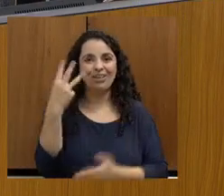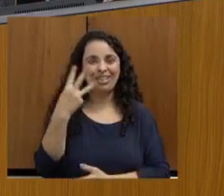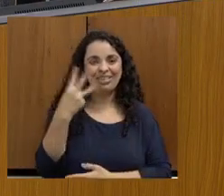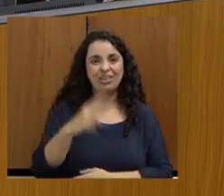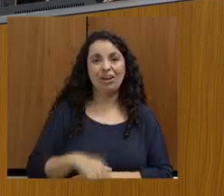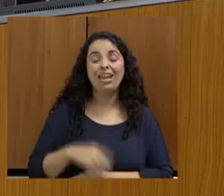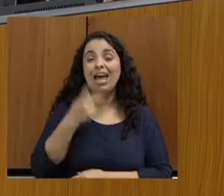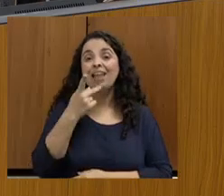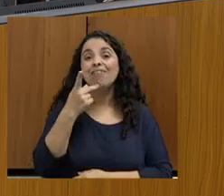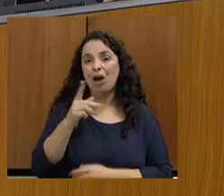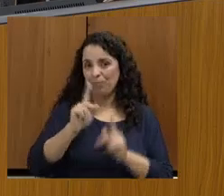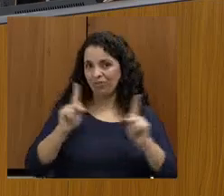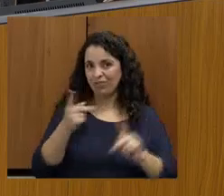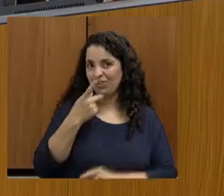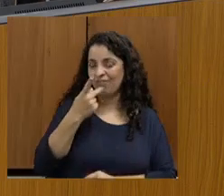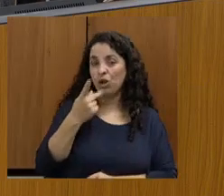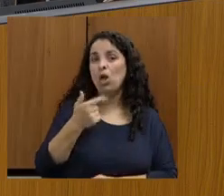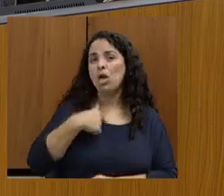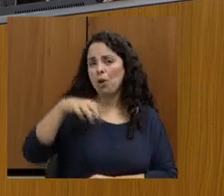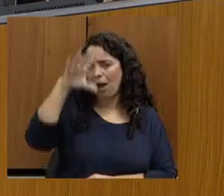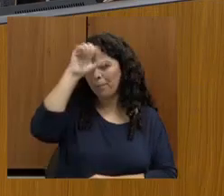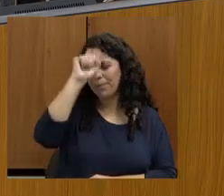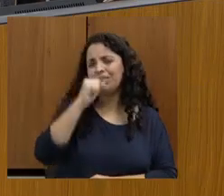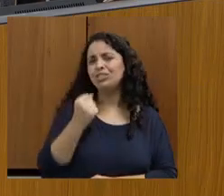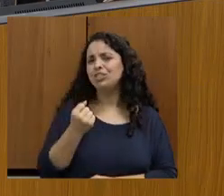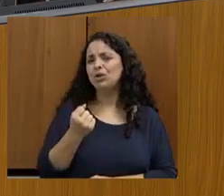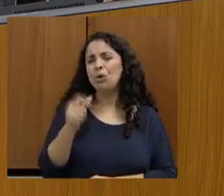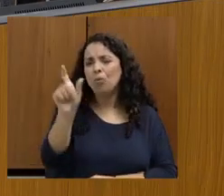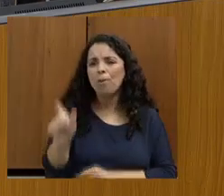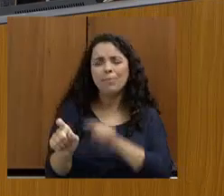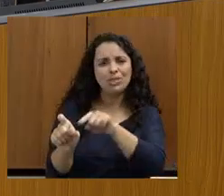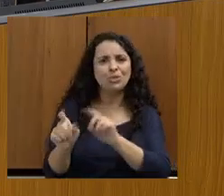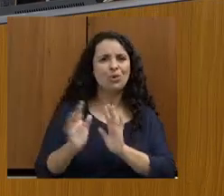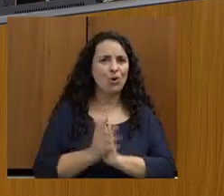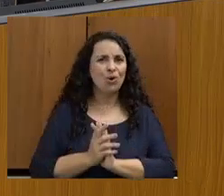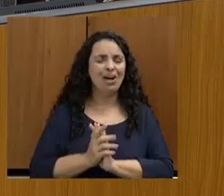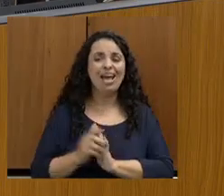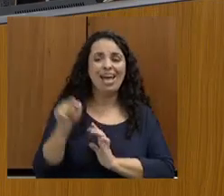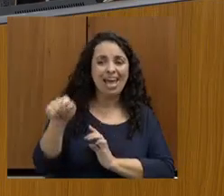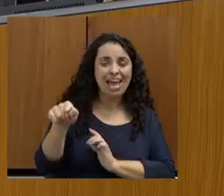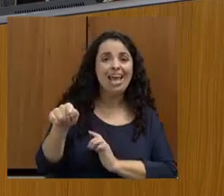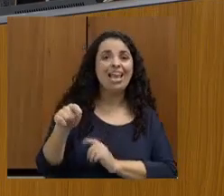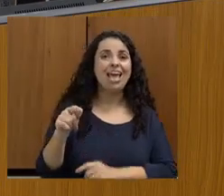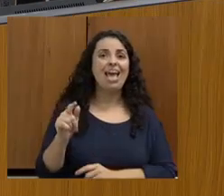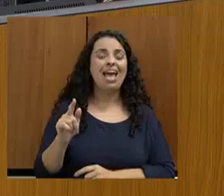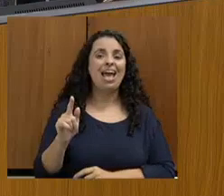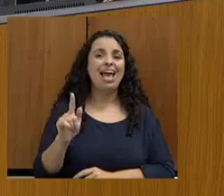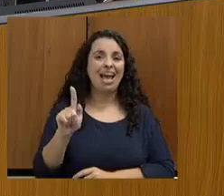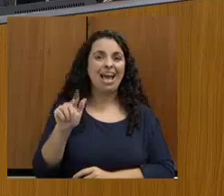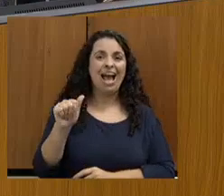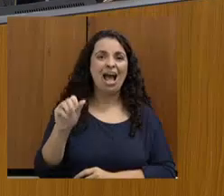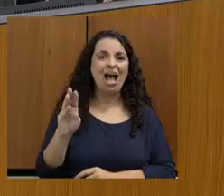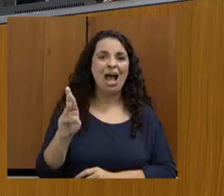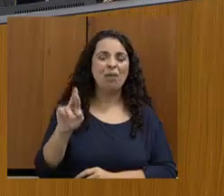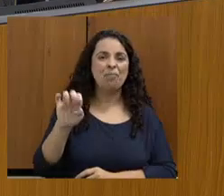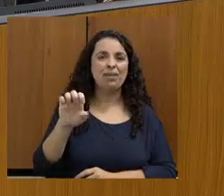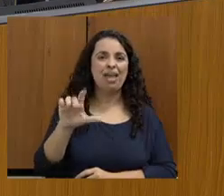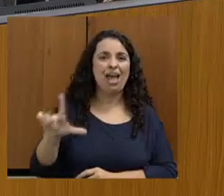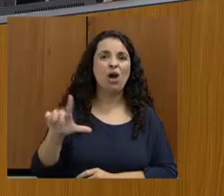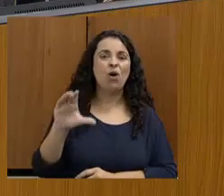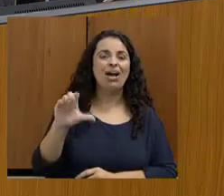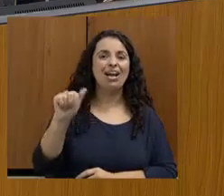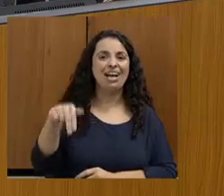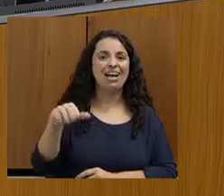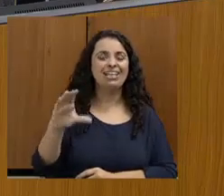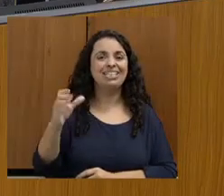pessoa, nesses quatro anos que eu fui professora, o Gabriel Cansado Nascimento foi o aluno que mais me ensinou nesses quatro